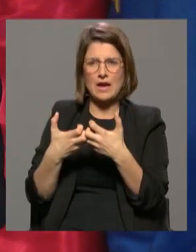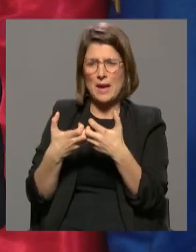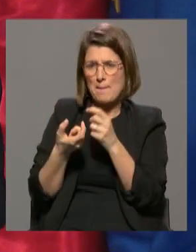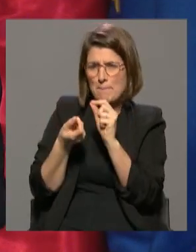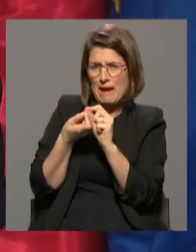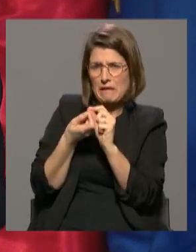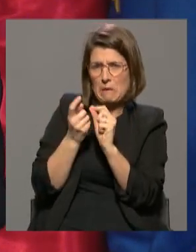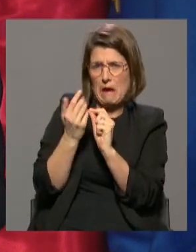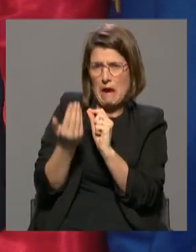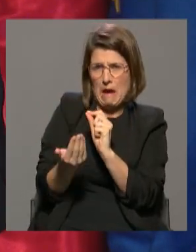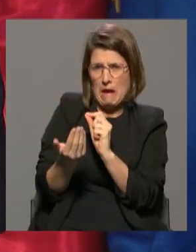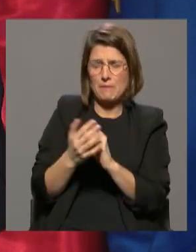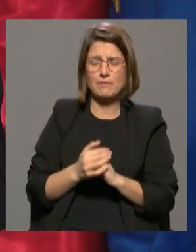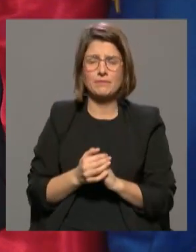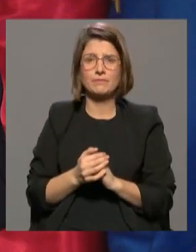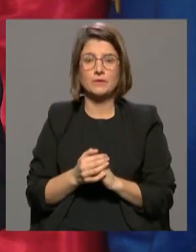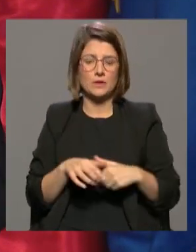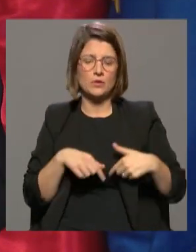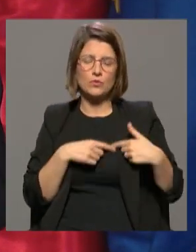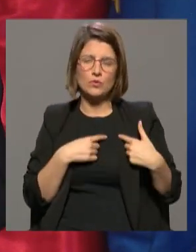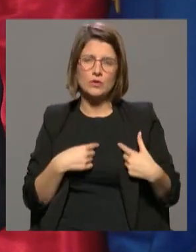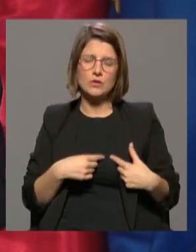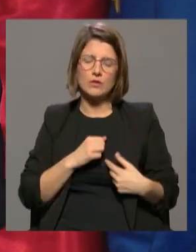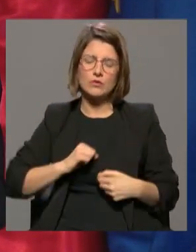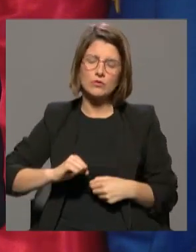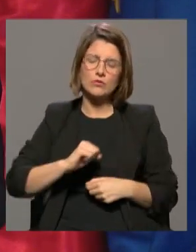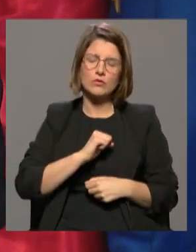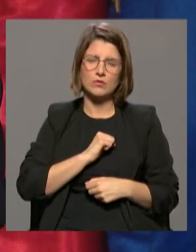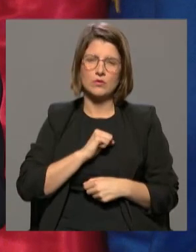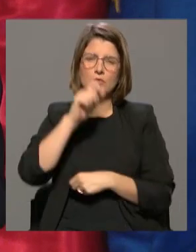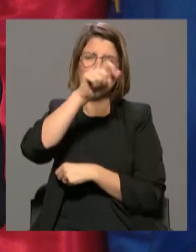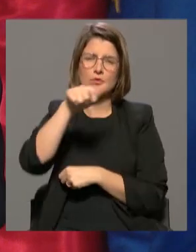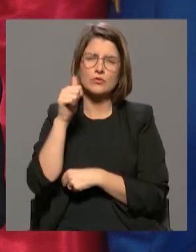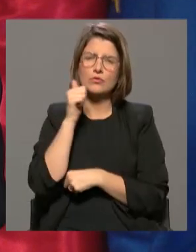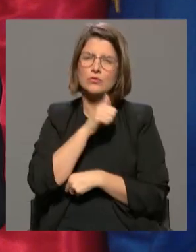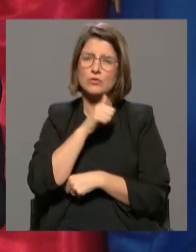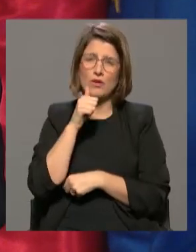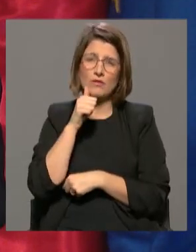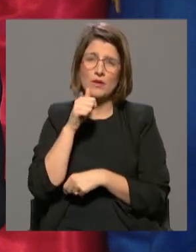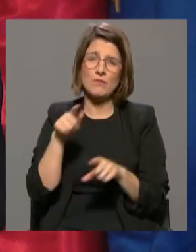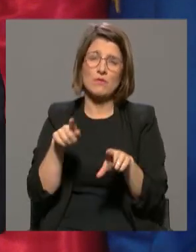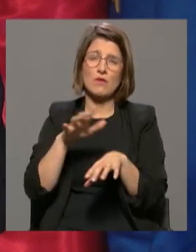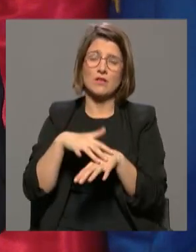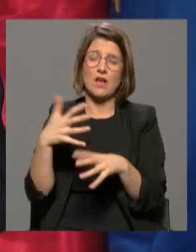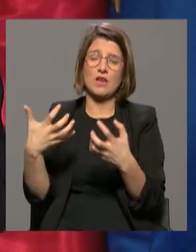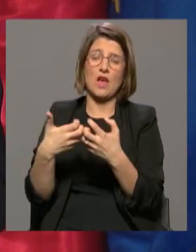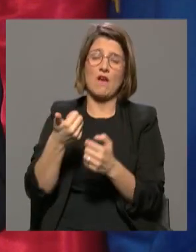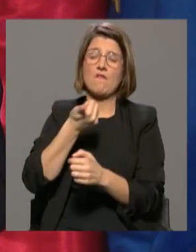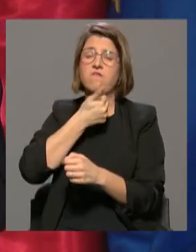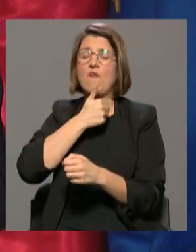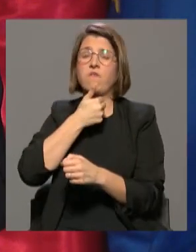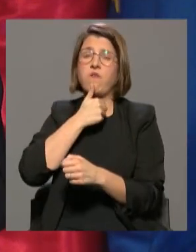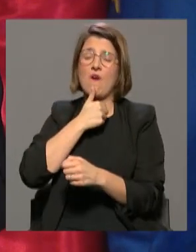perto de nós o nosso coração também está com estas vítimas dos Senhores da garra e devemos ser